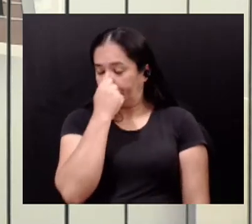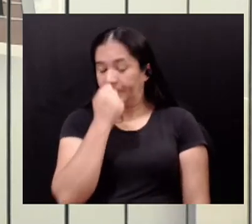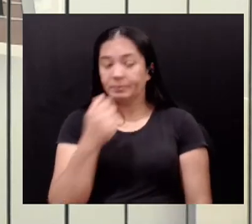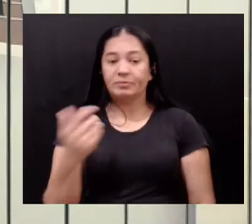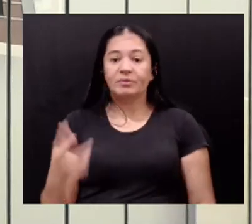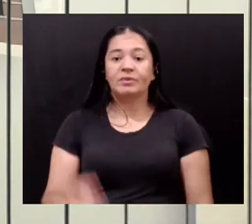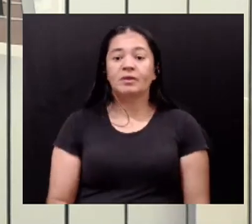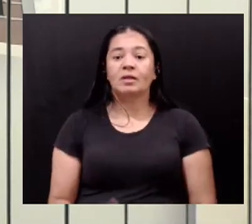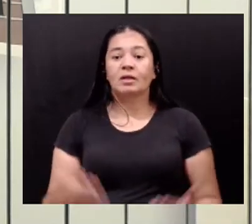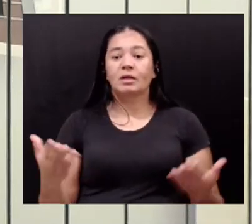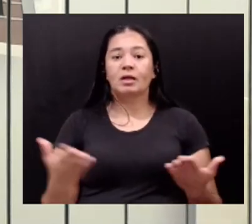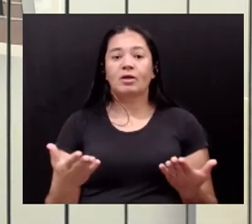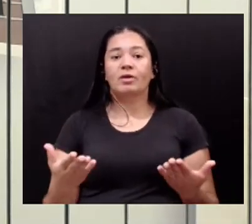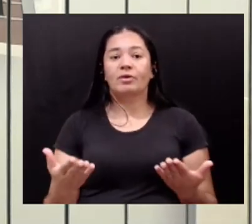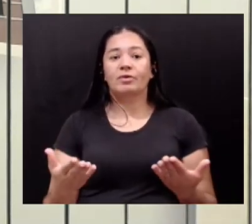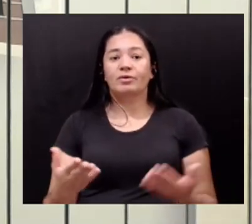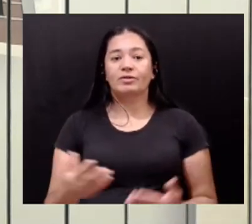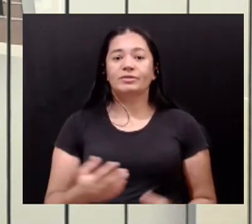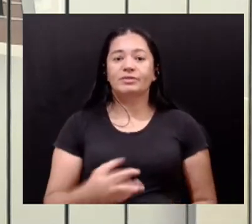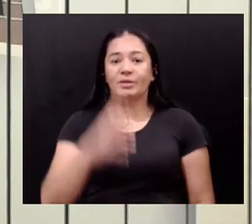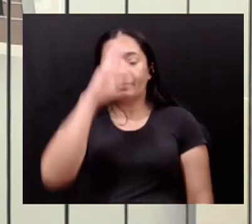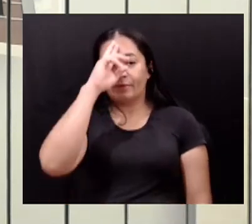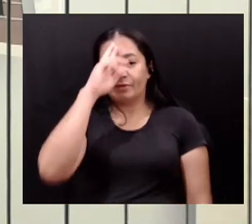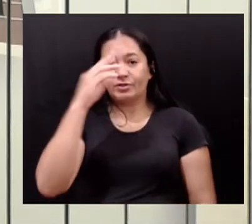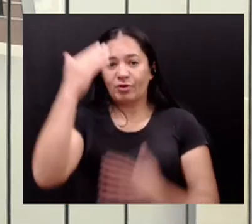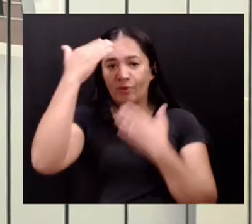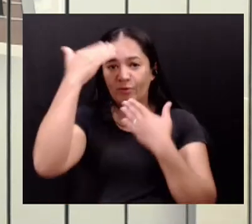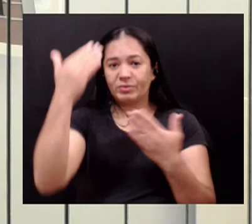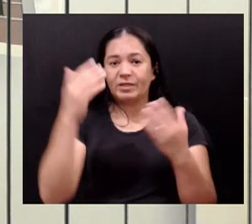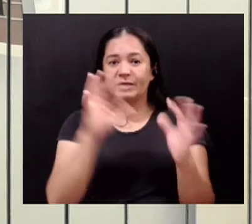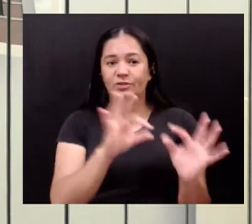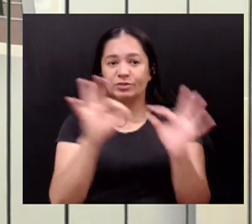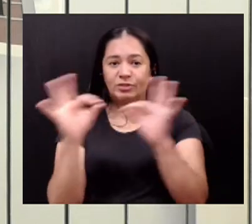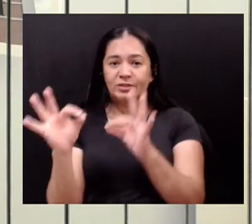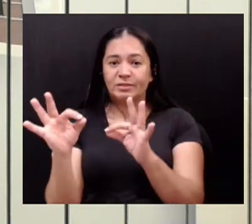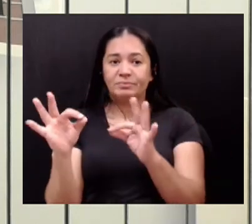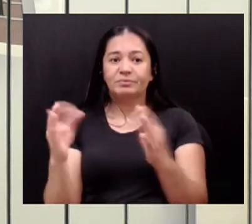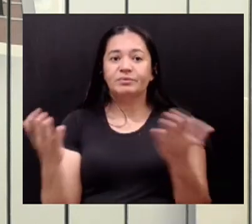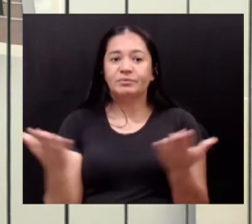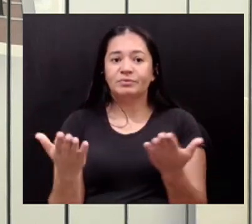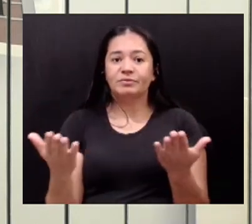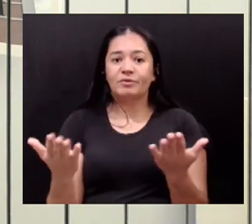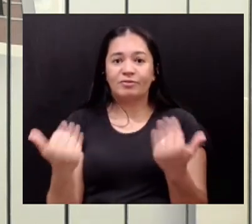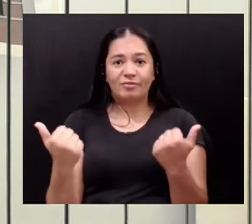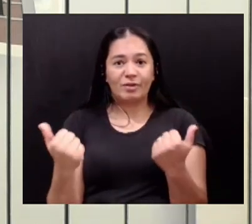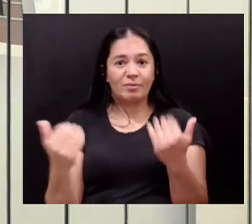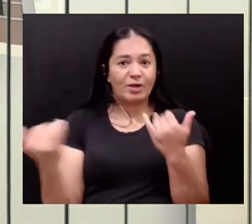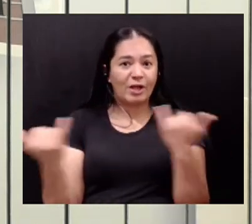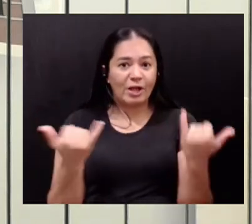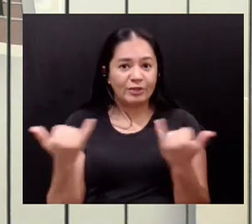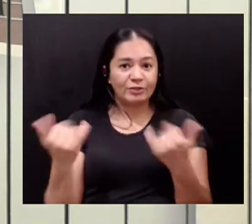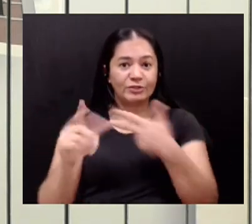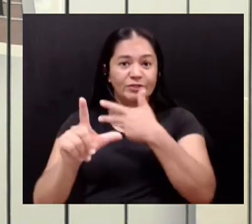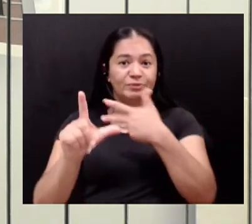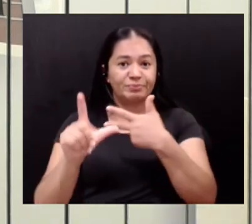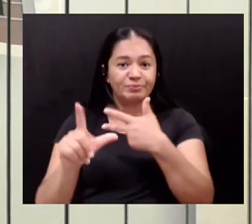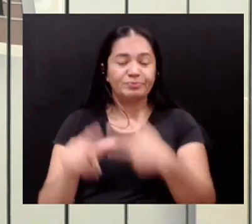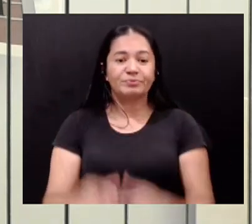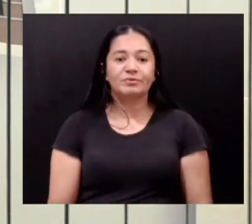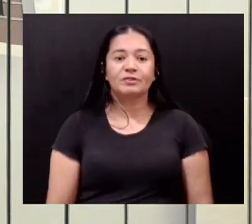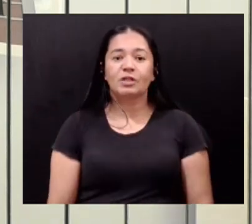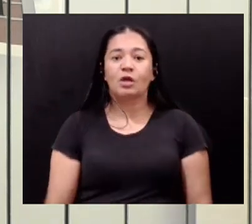43 minutos, muito obrigado pela sua companhia, pela sua audiência. Vamos com as notícias do Legislativo, porque ontem foi dia